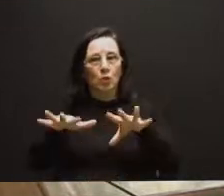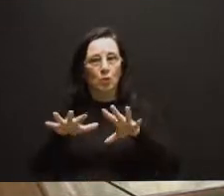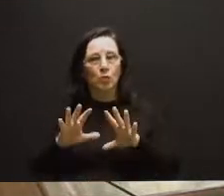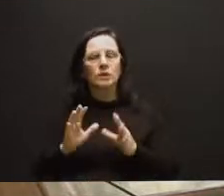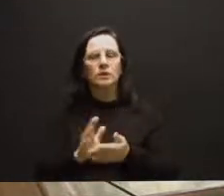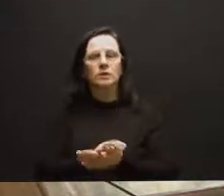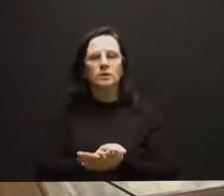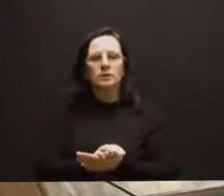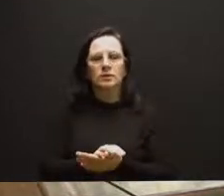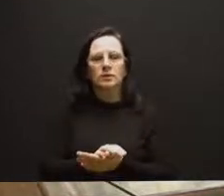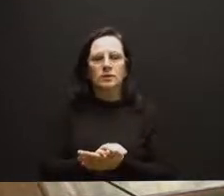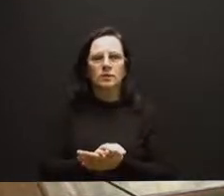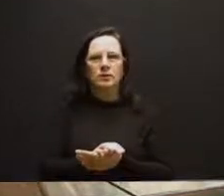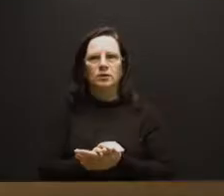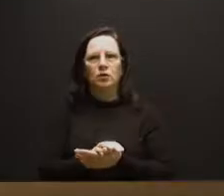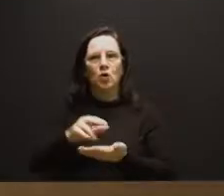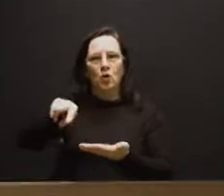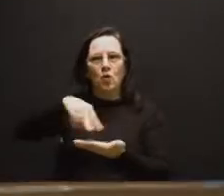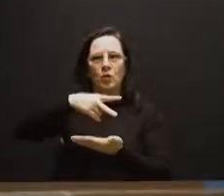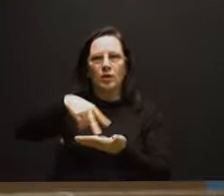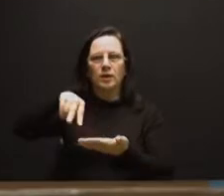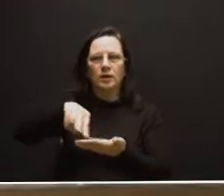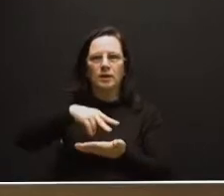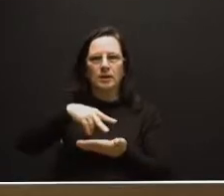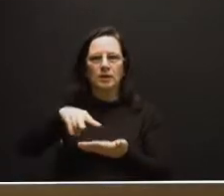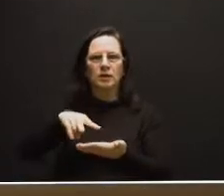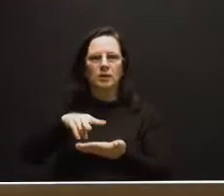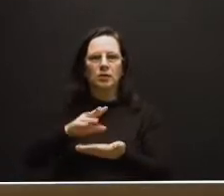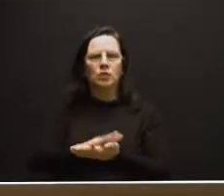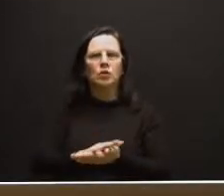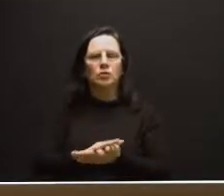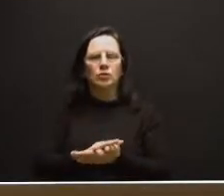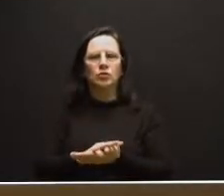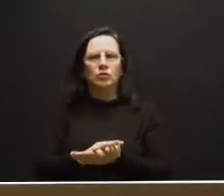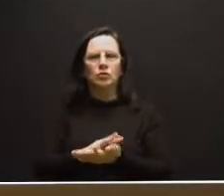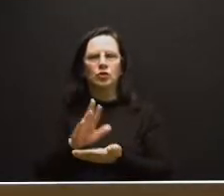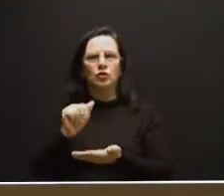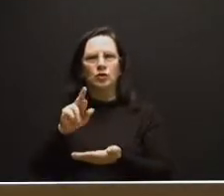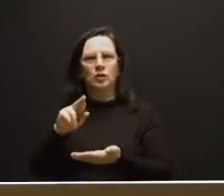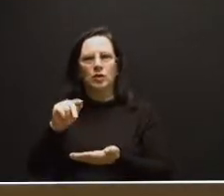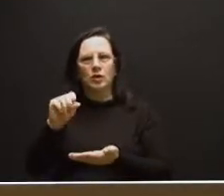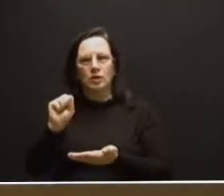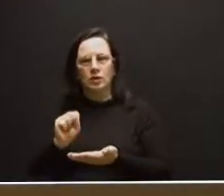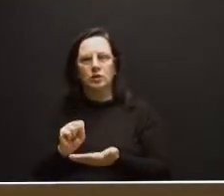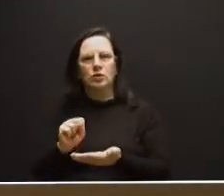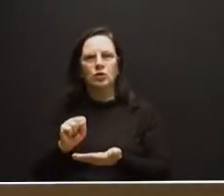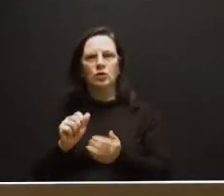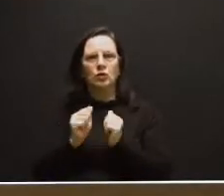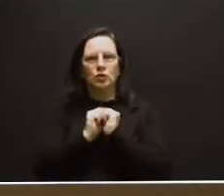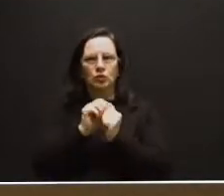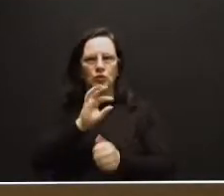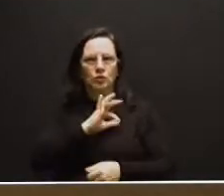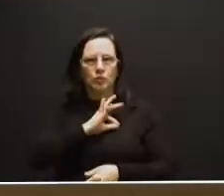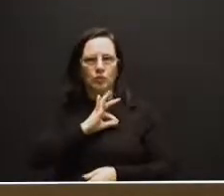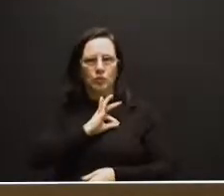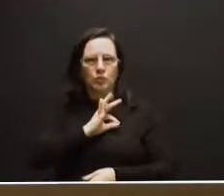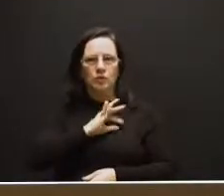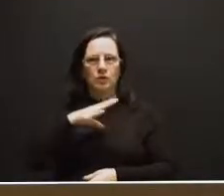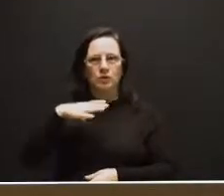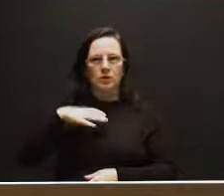vereadores a companhia de dança de cubatão um dos corpos estáveis de artes mantidos pela prefeitura municipal de cubatão